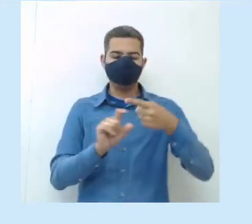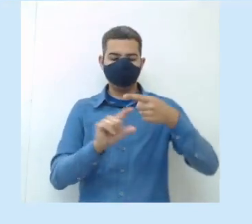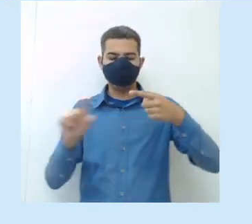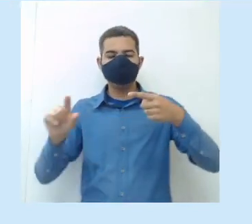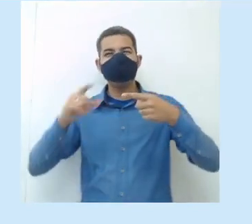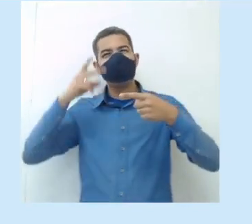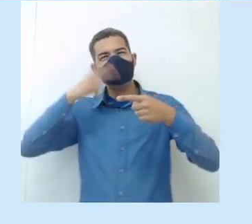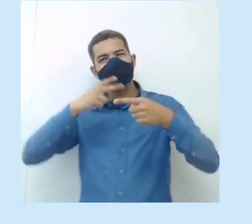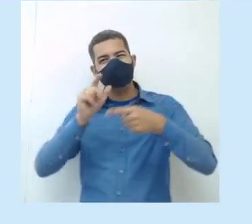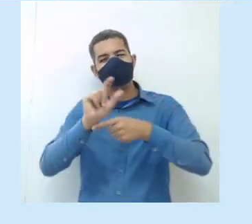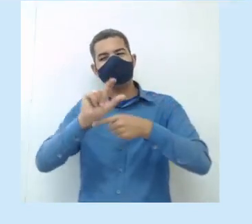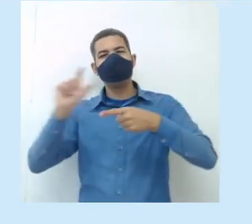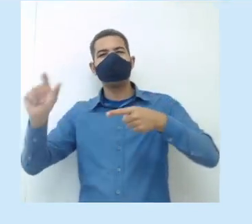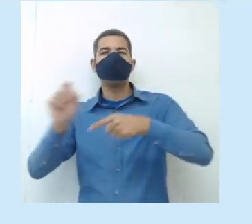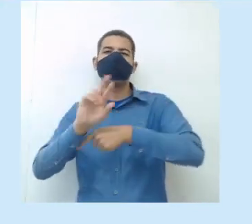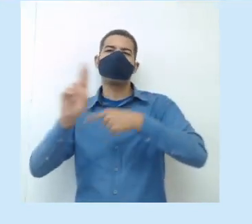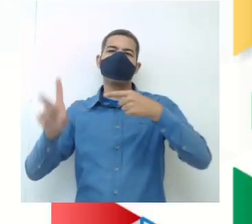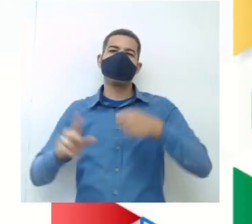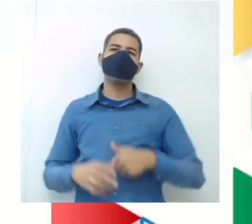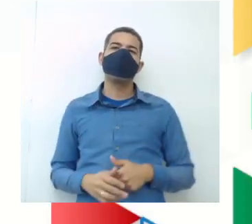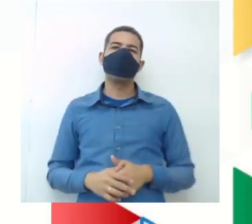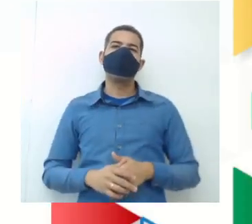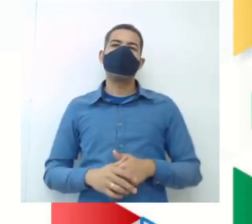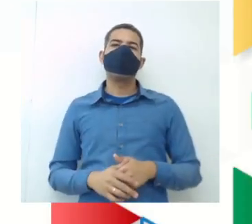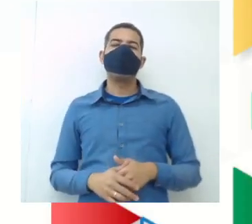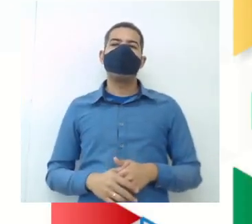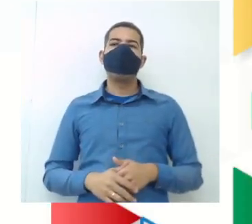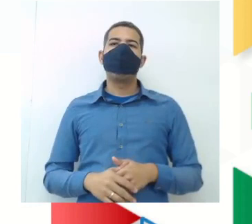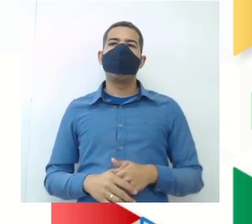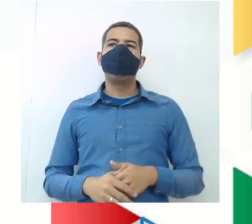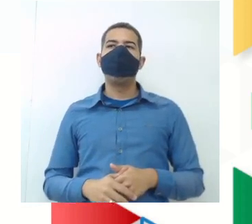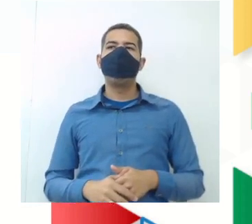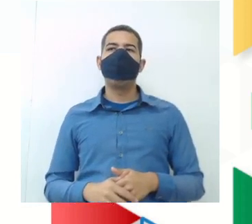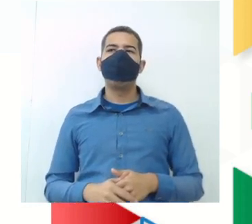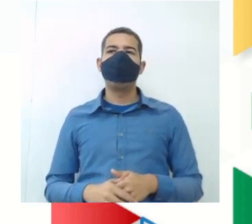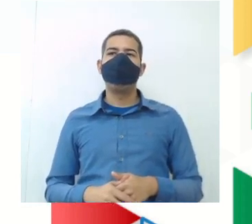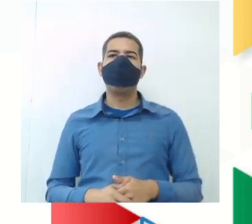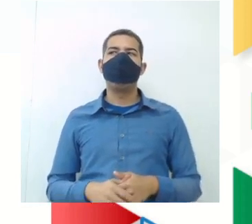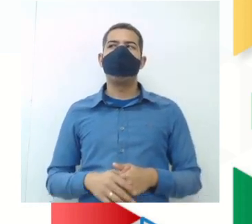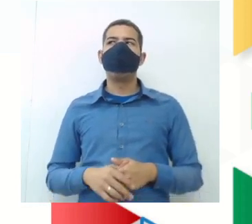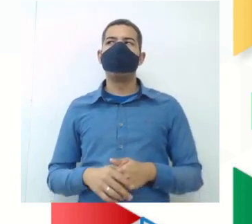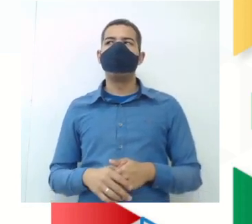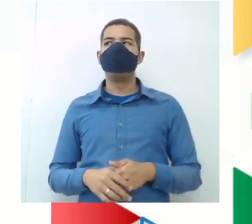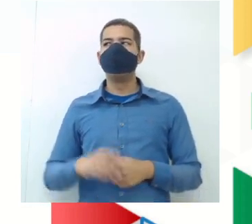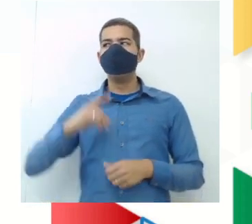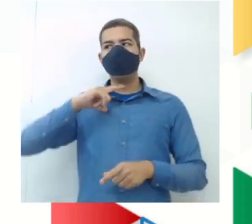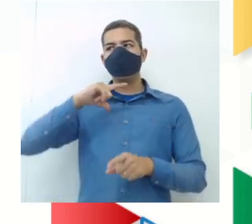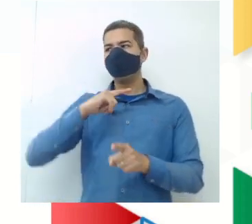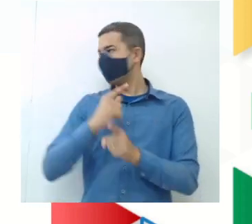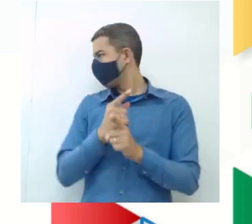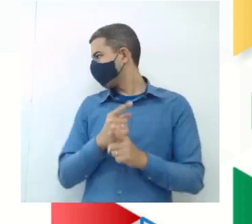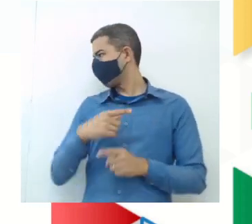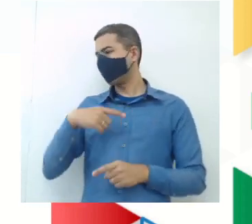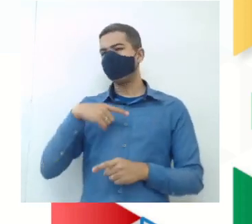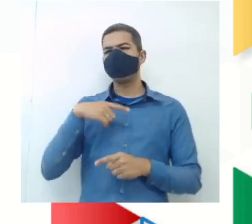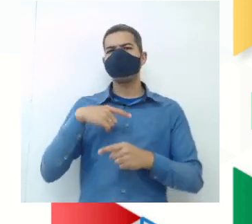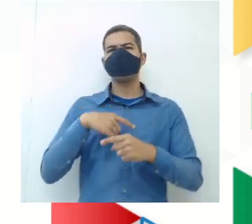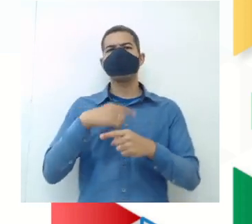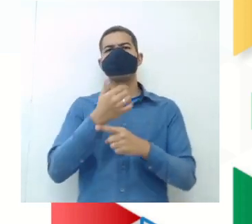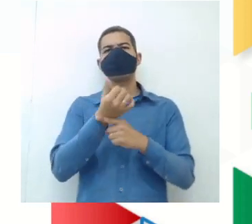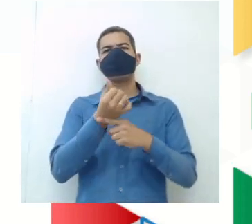denominador, tá? Calcule as frações e, se possível, simplifique os resultados. Letra A, nós temos 6 sobre